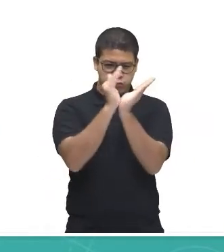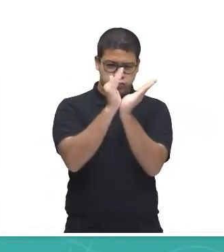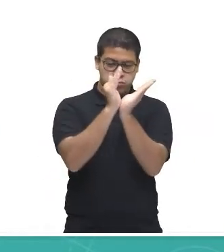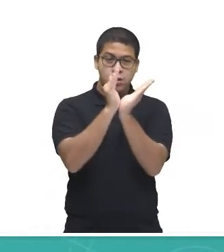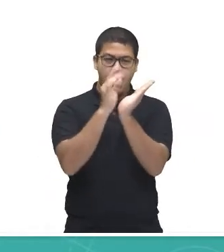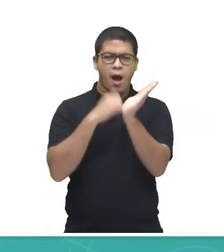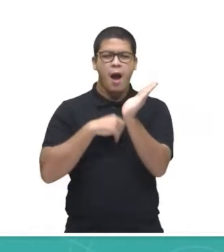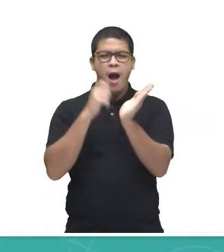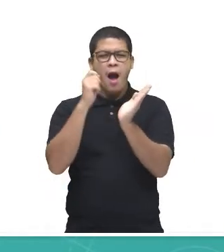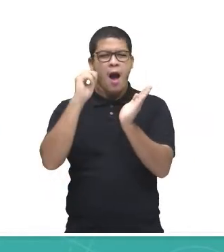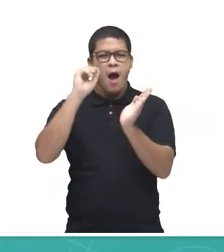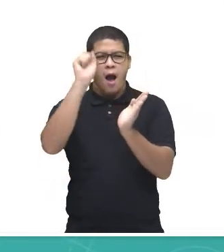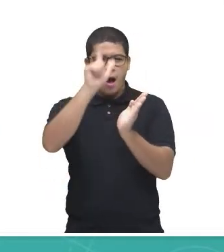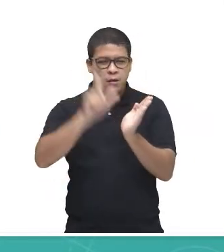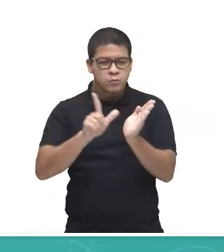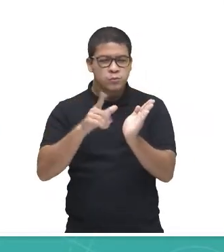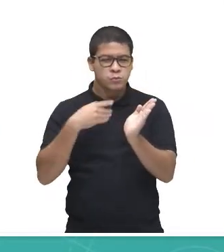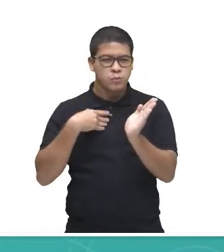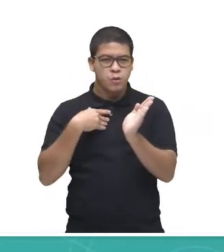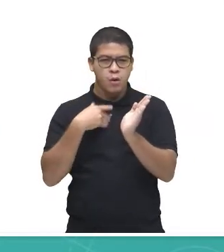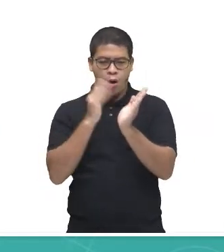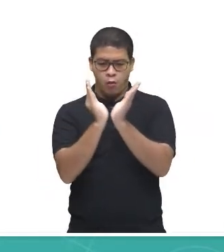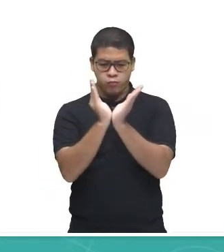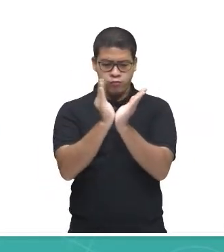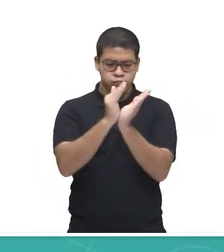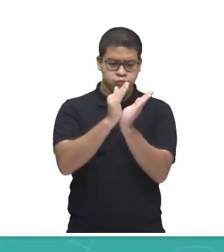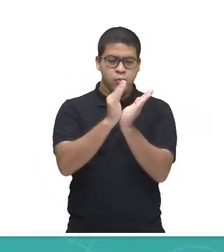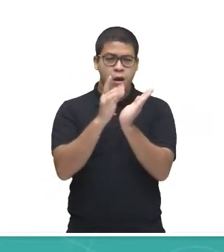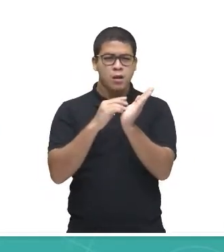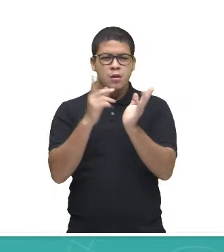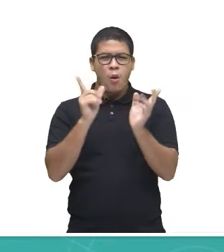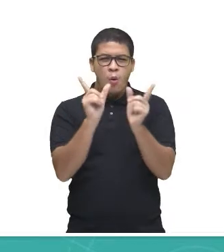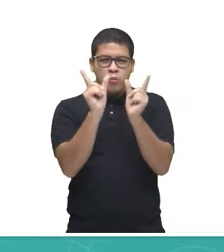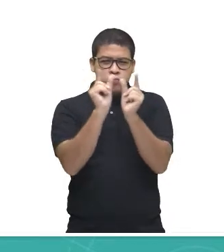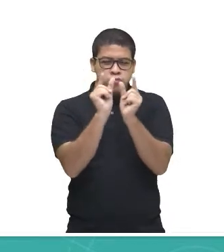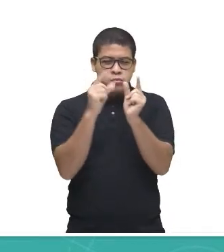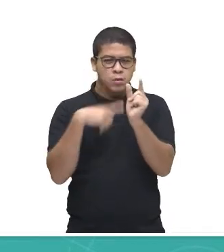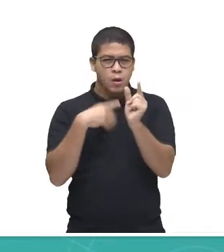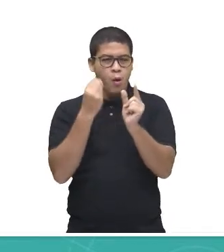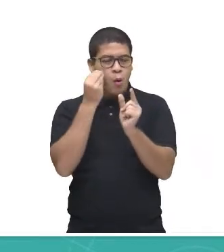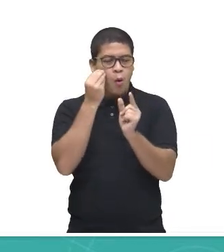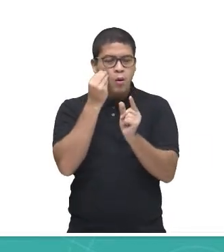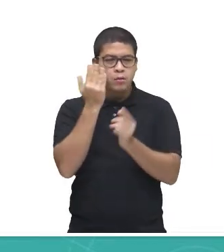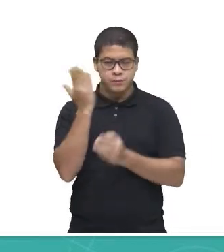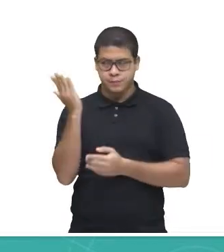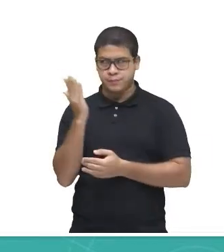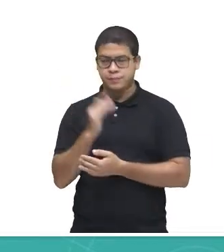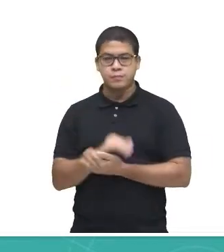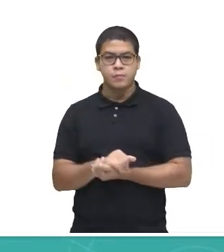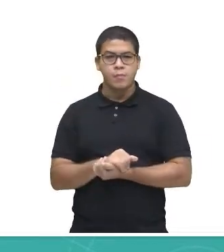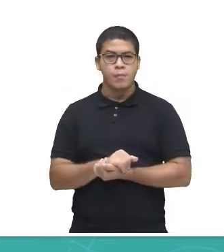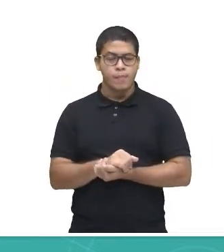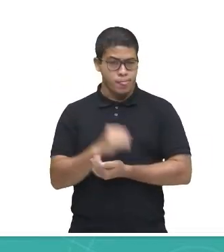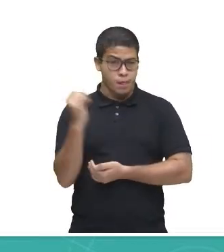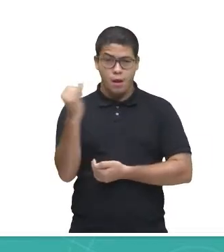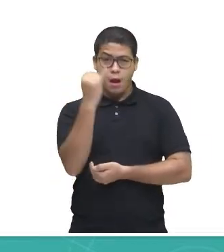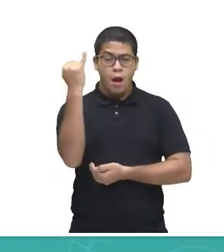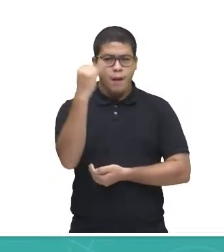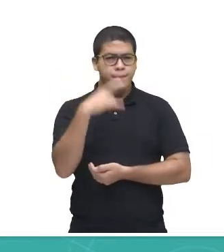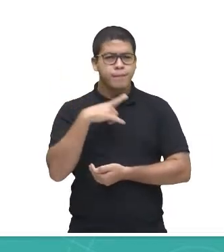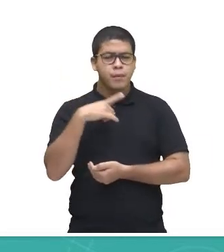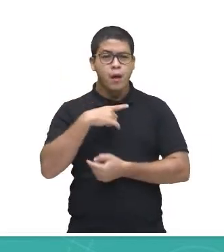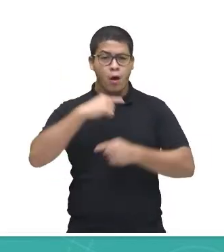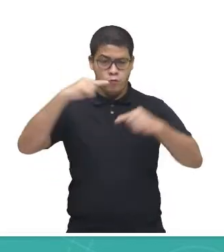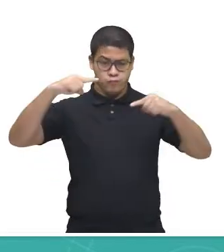azul. Antes de iniciar, vamos aqui identificar alguns elementos bem importantes. Retas paralelas são